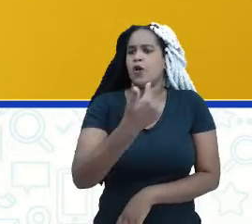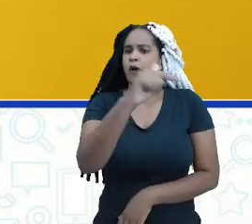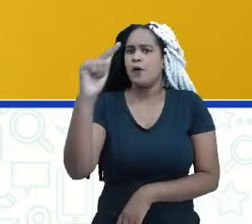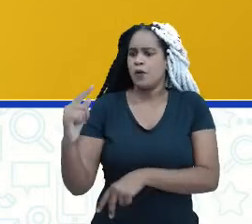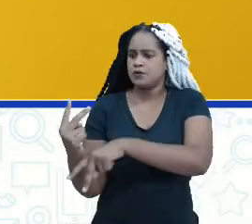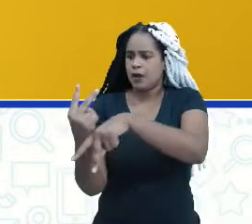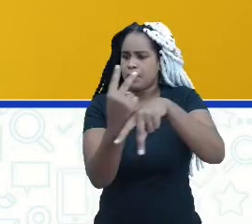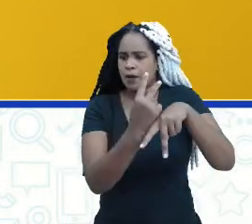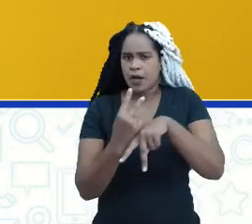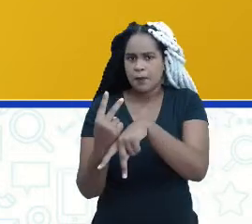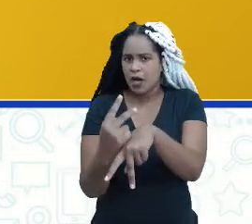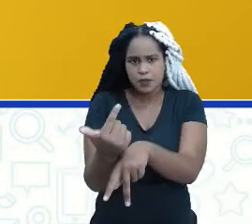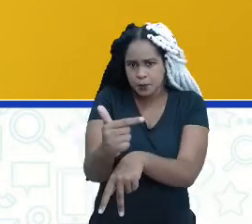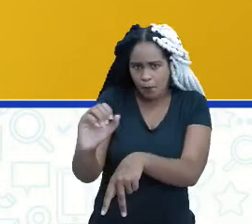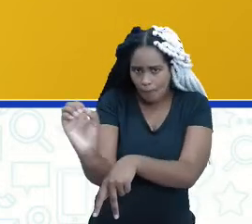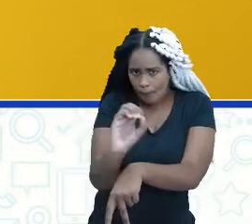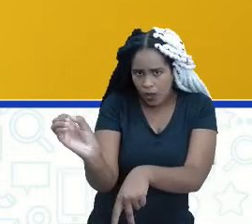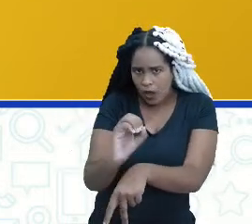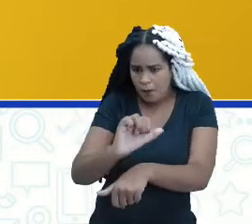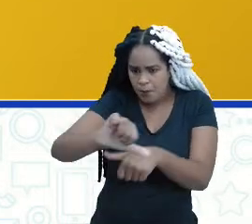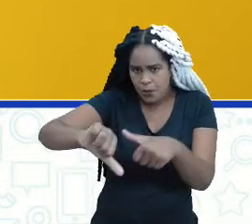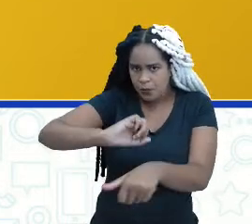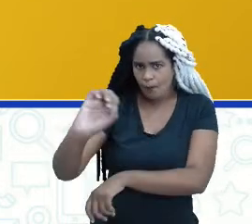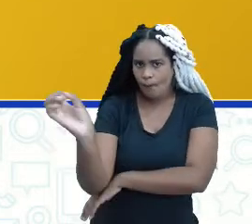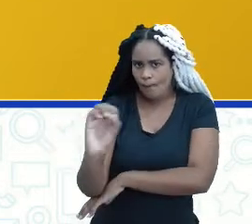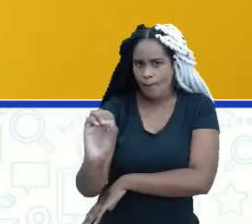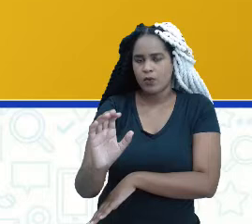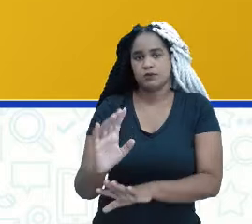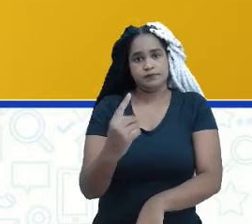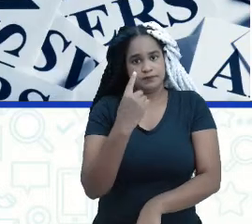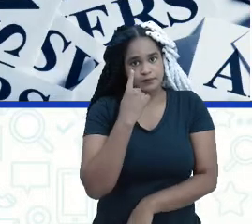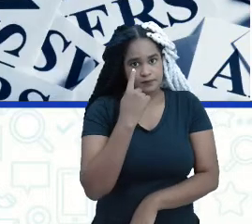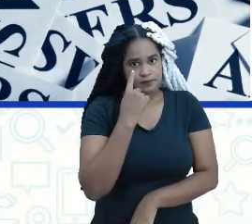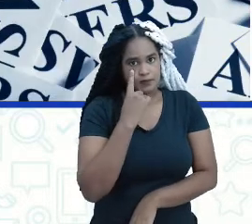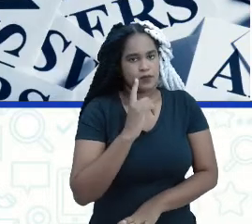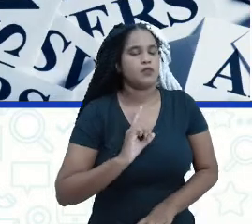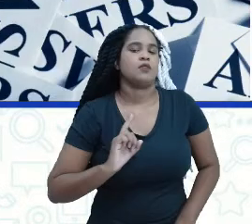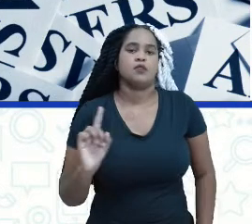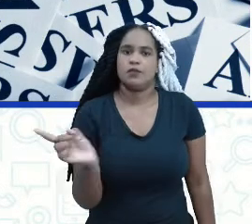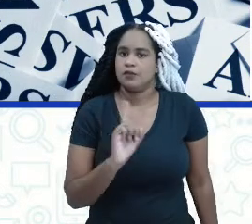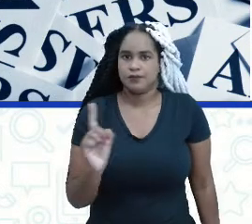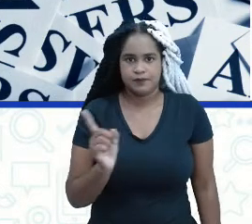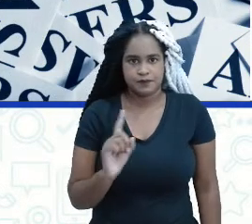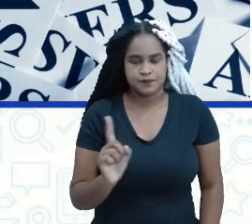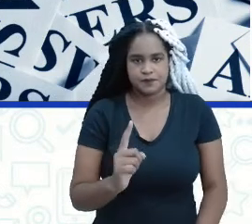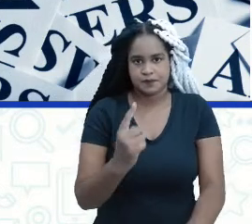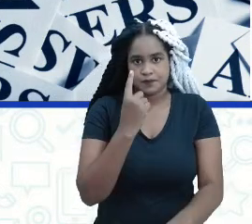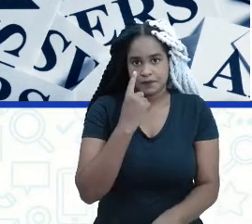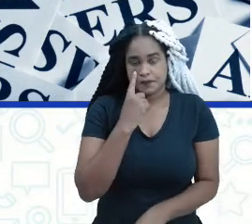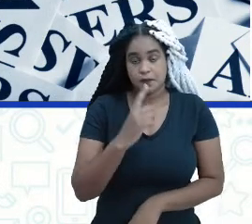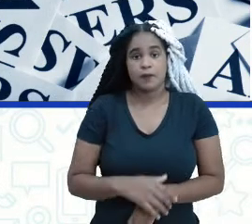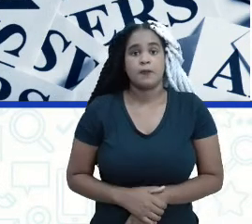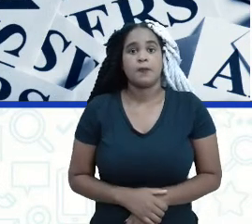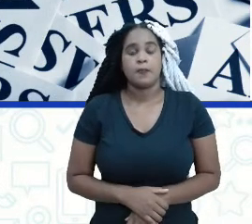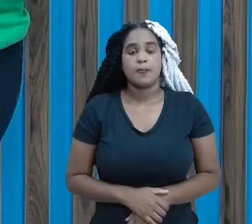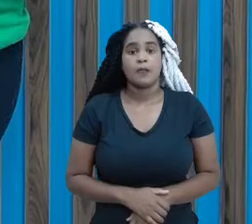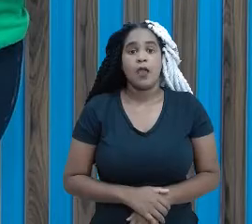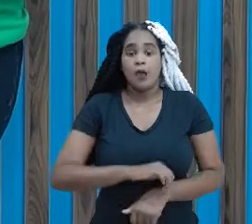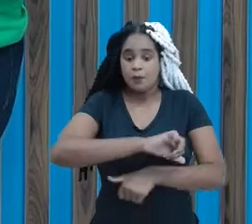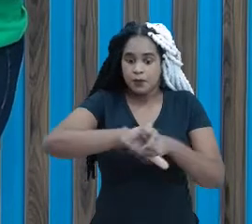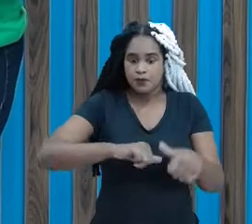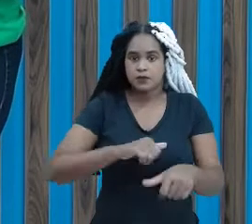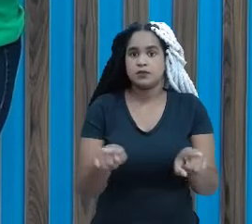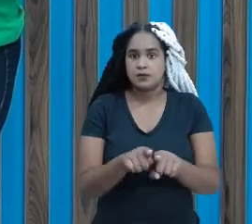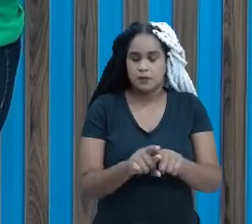outros cromossomos que nós temos no nosso cariótipo? Não, gente, não. Essas alterações ocorrem